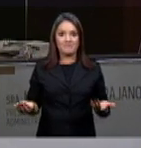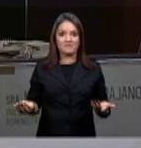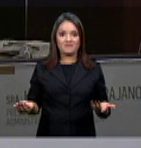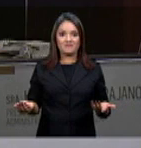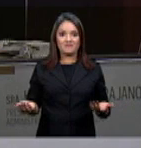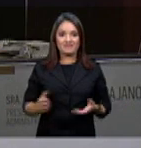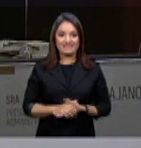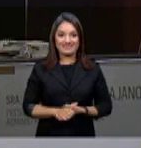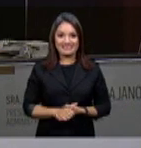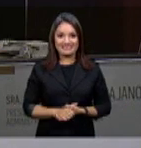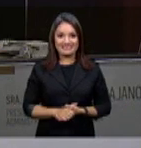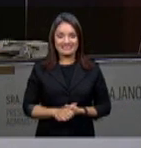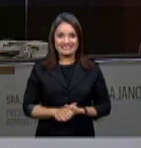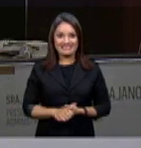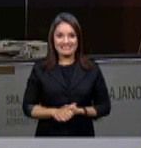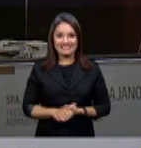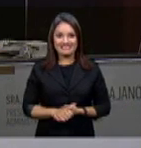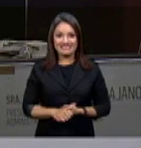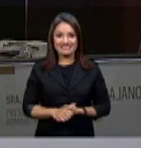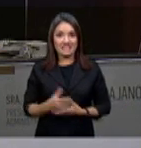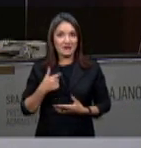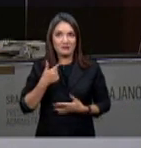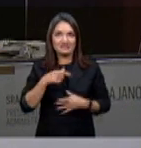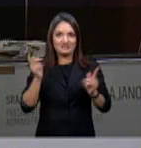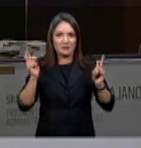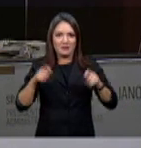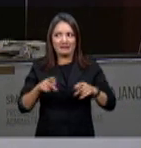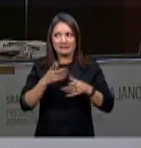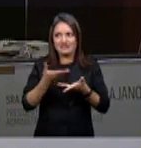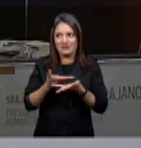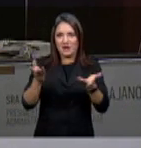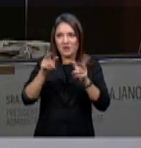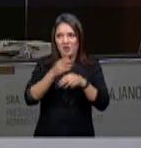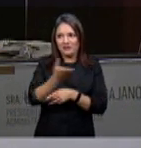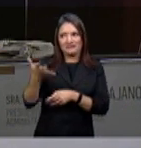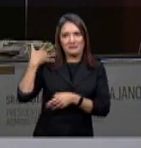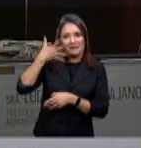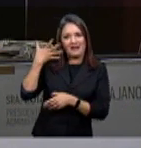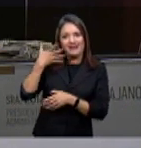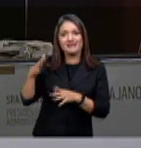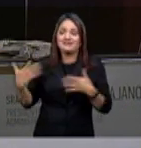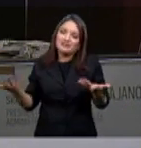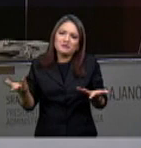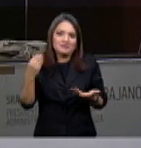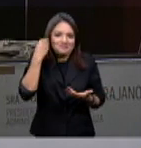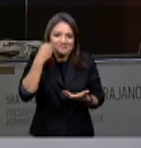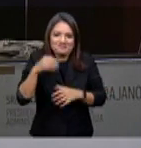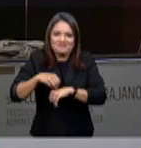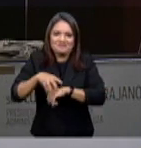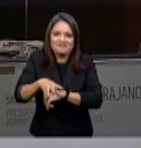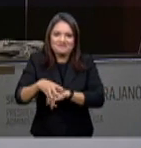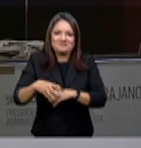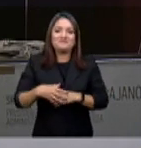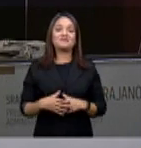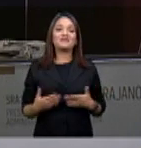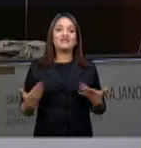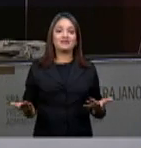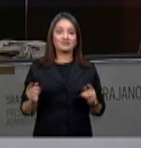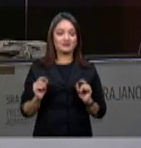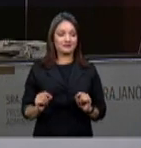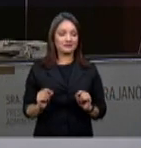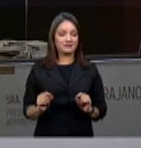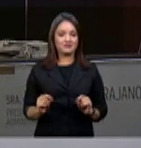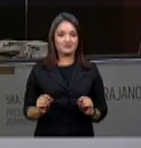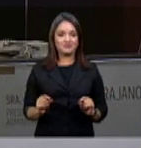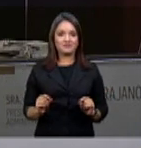sou assim tão competente como vocês então assim então na realidade é